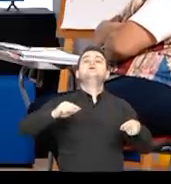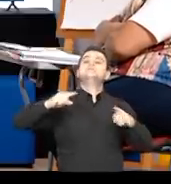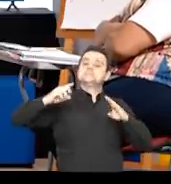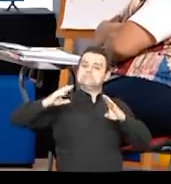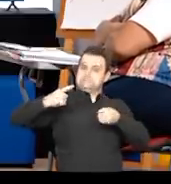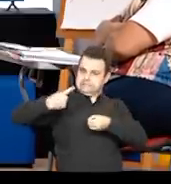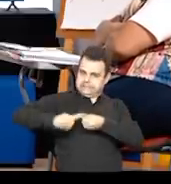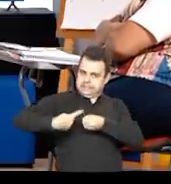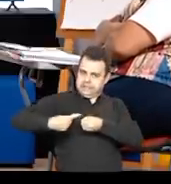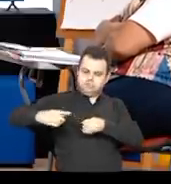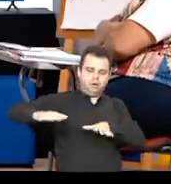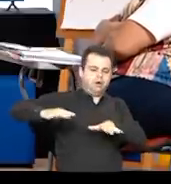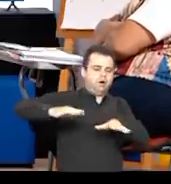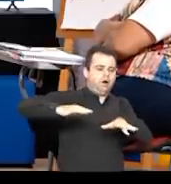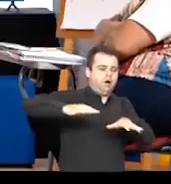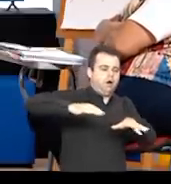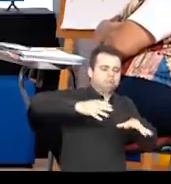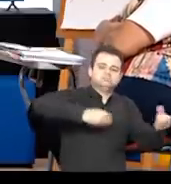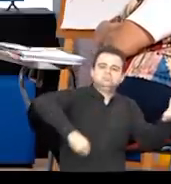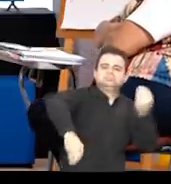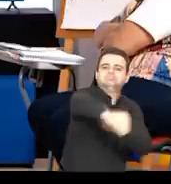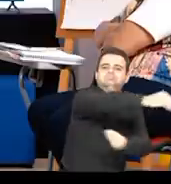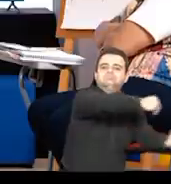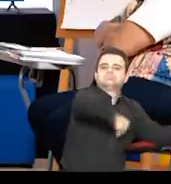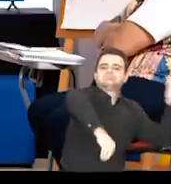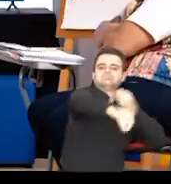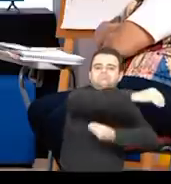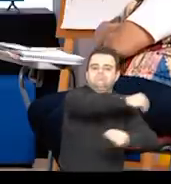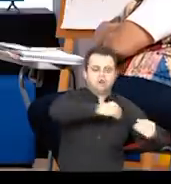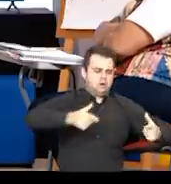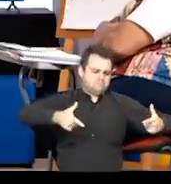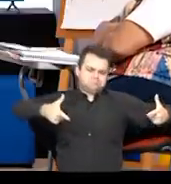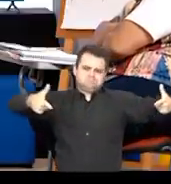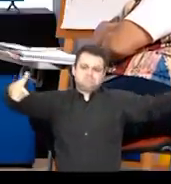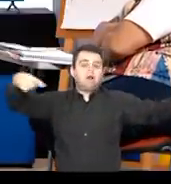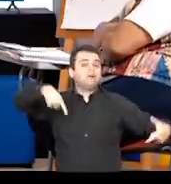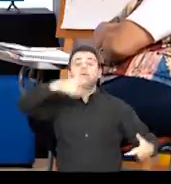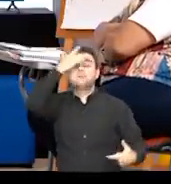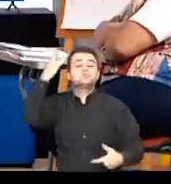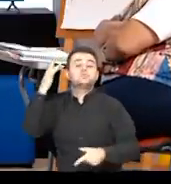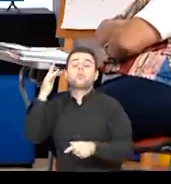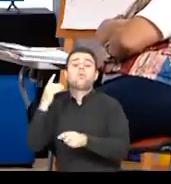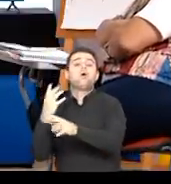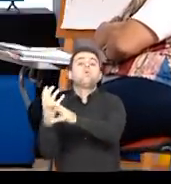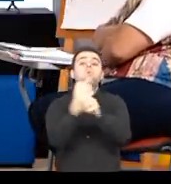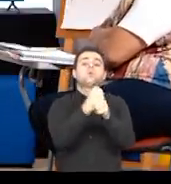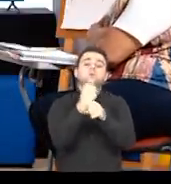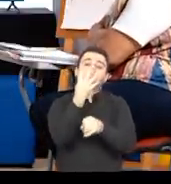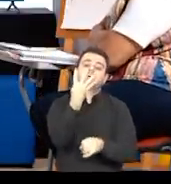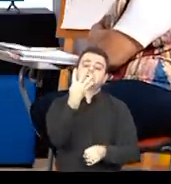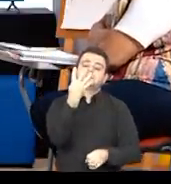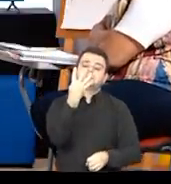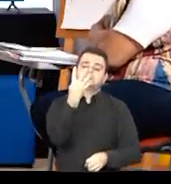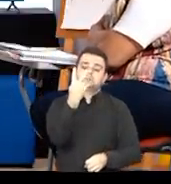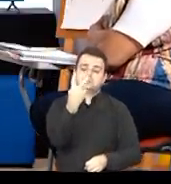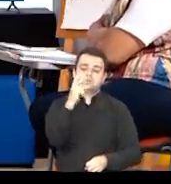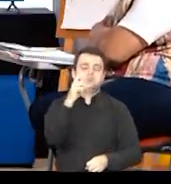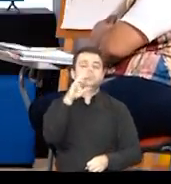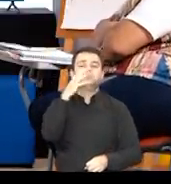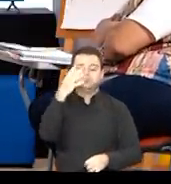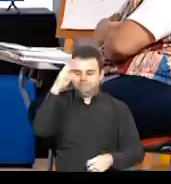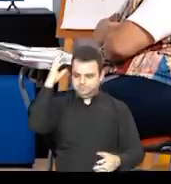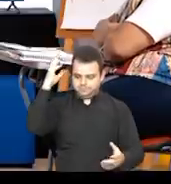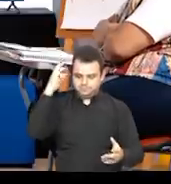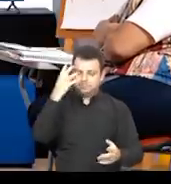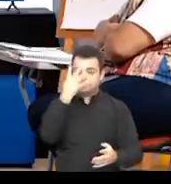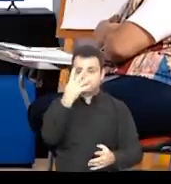toma conta do campo. Hoje, São José do Rio Preto já tem mais de 450 mil habitantes e é dividida